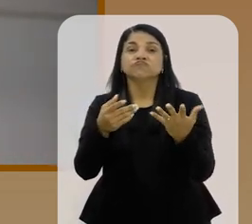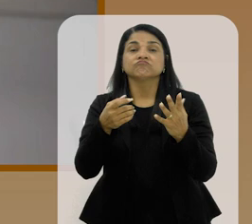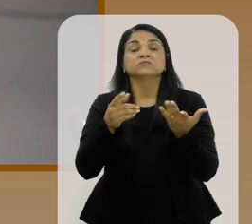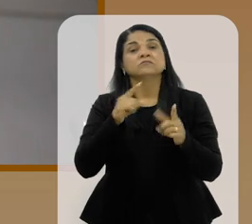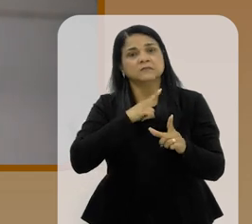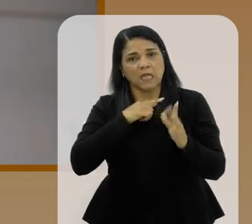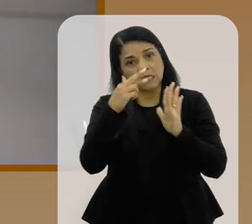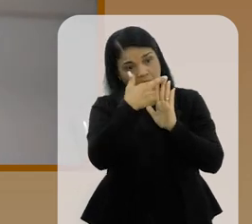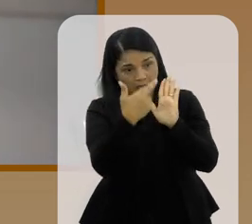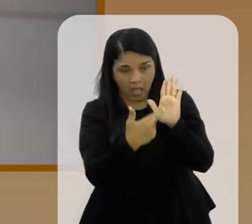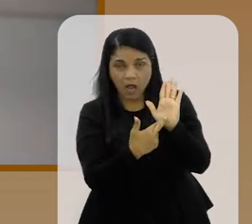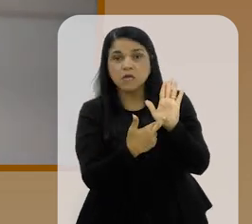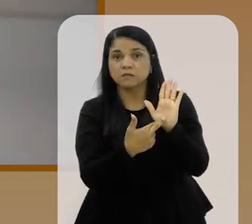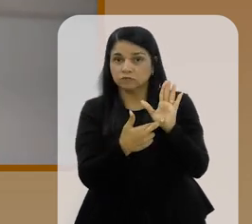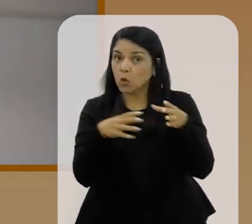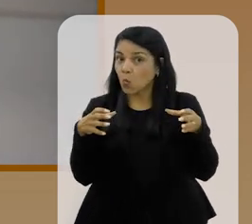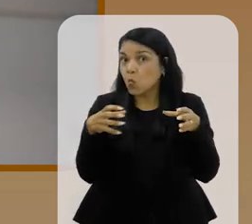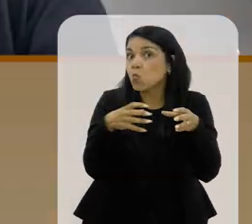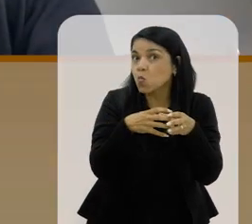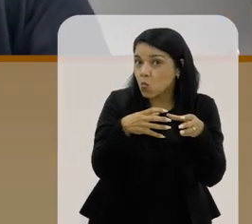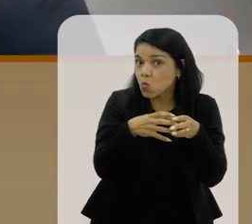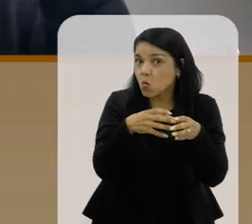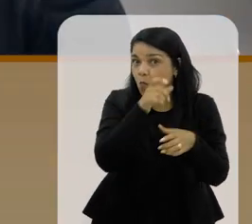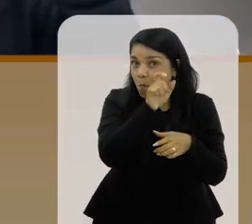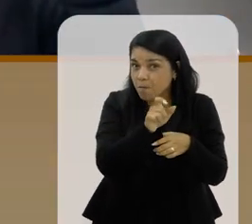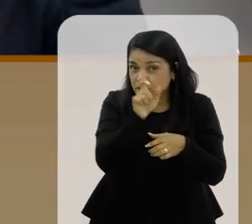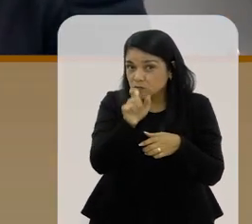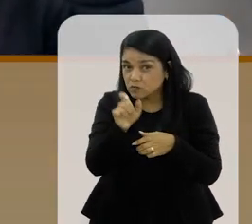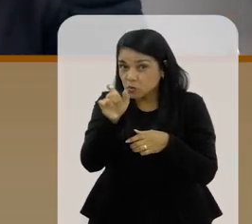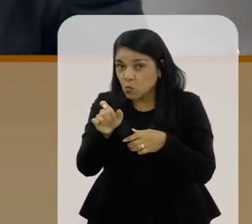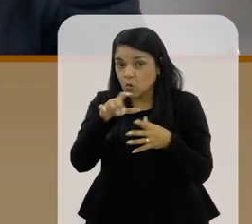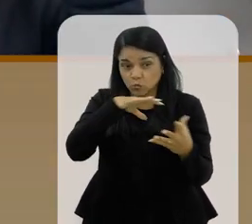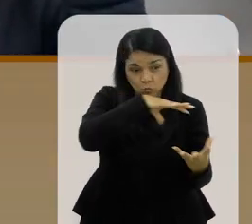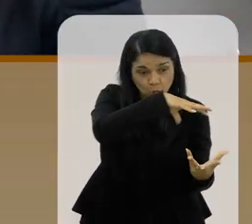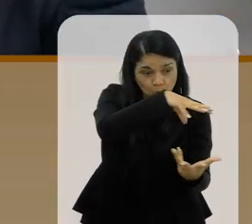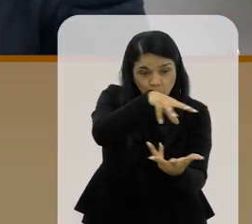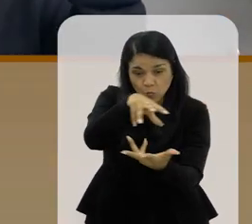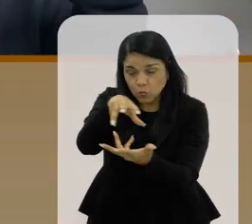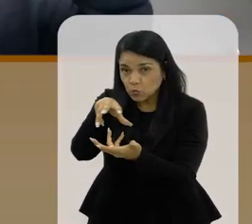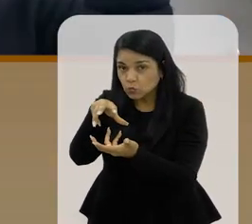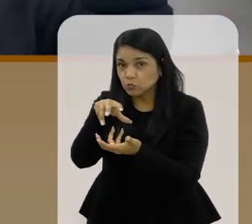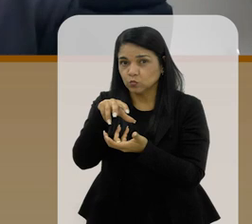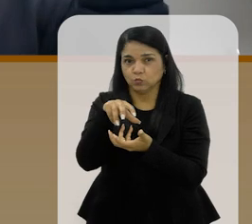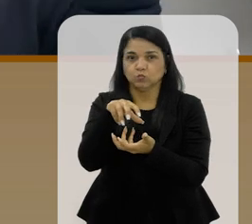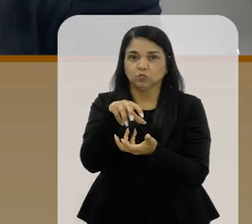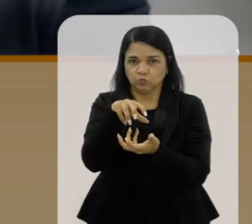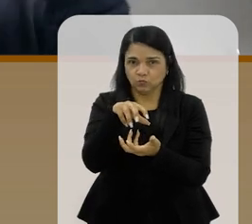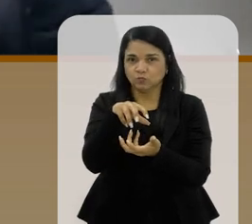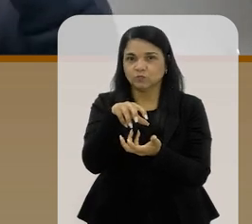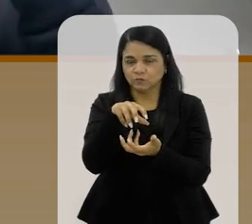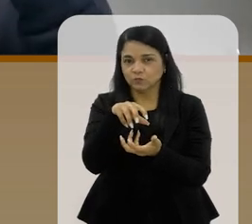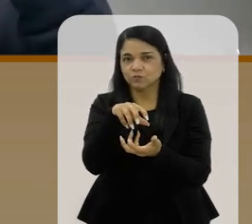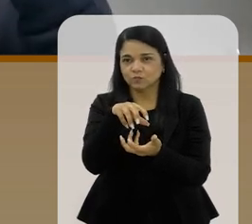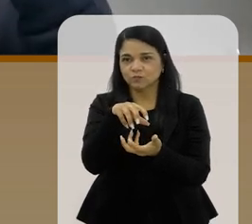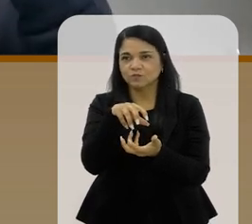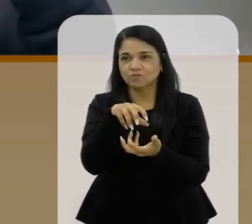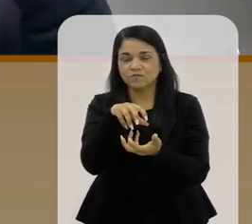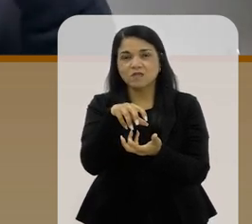por meio disso. Existe um grupo de pessoas no mundo que